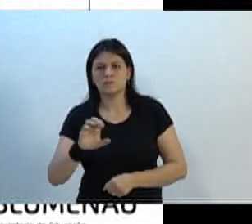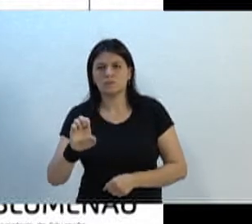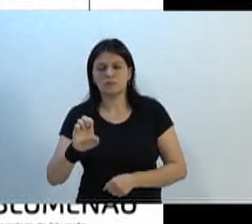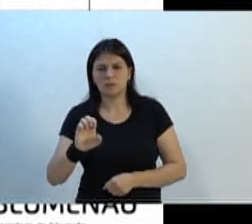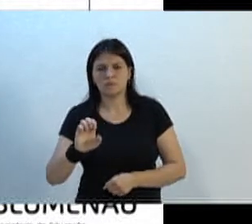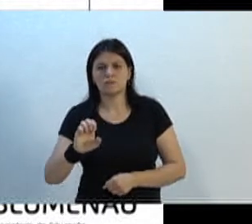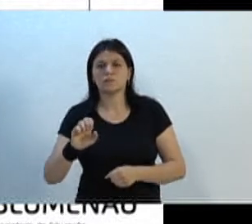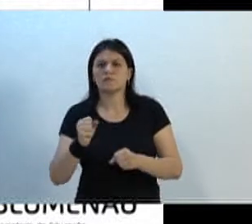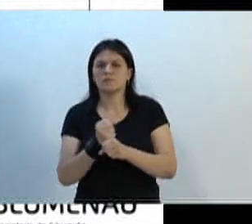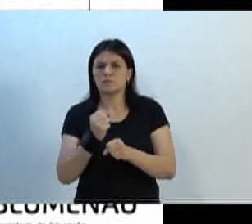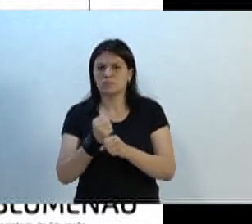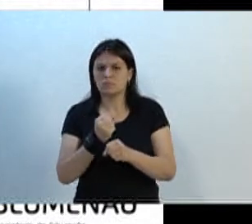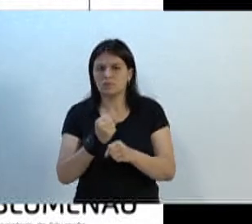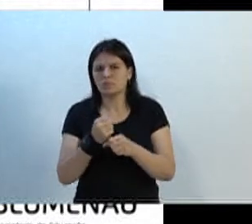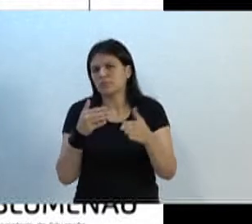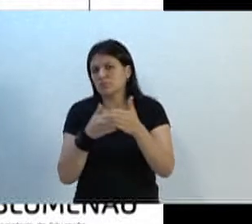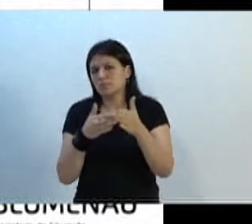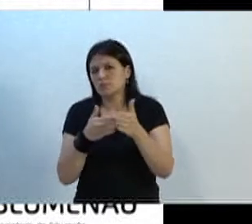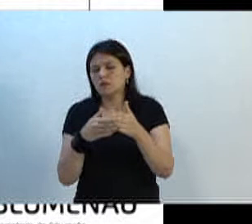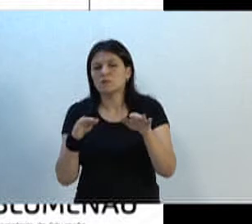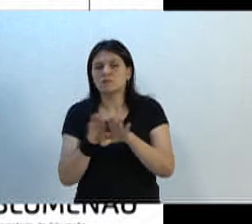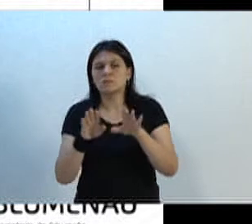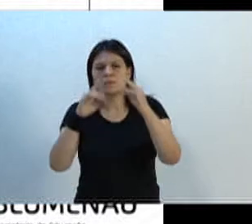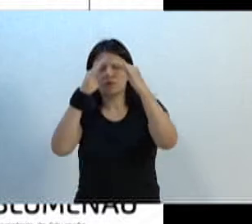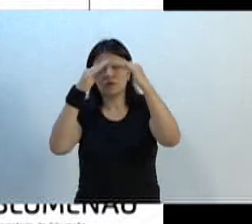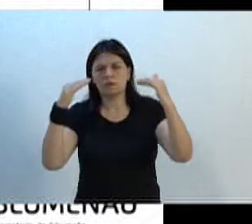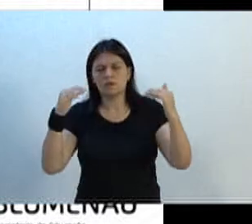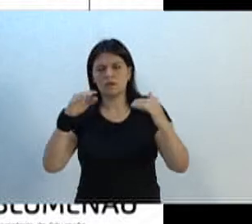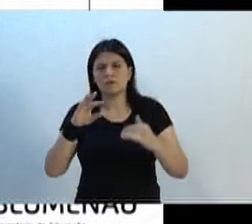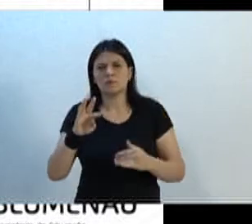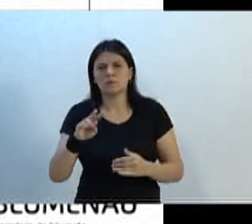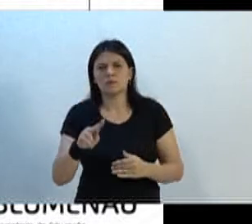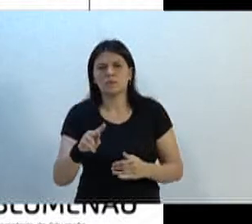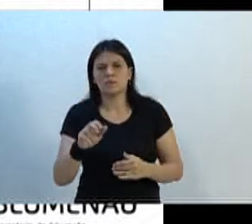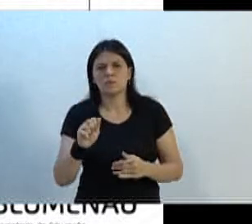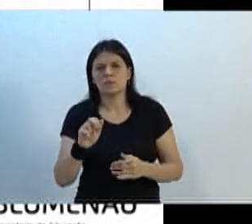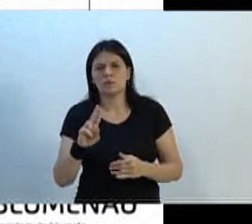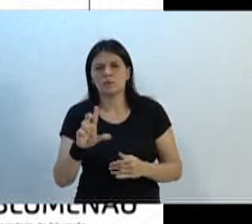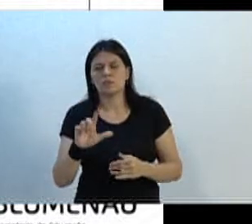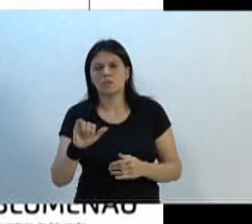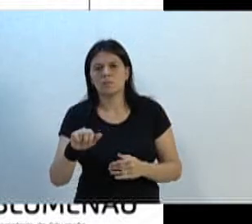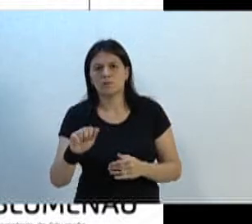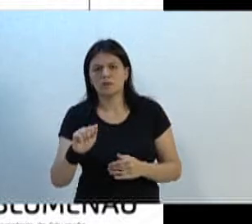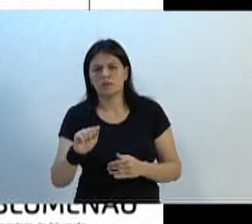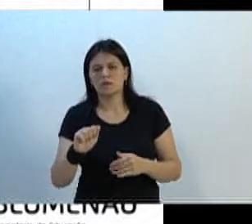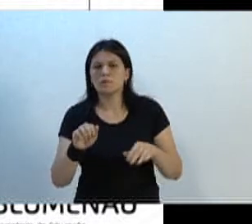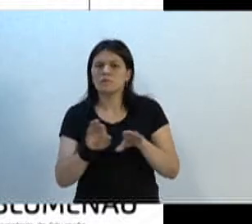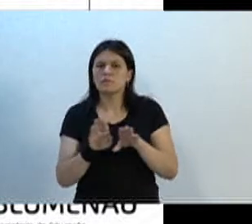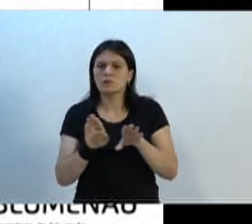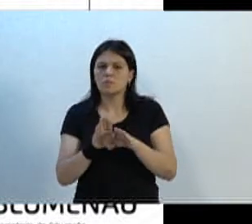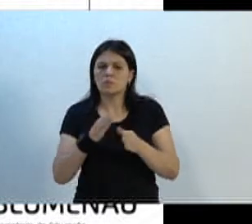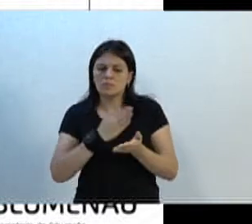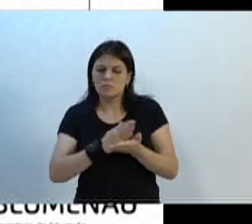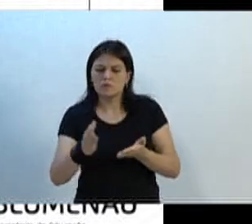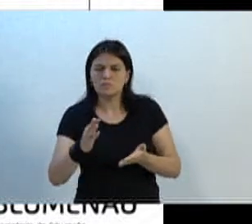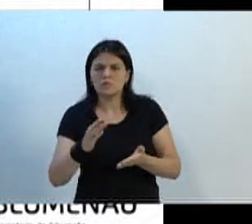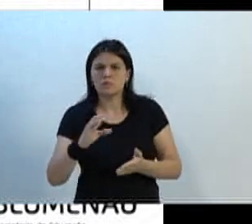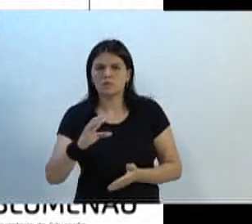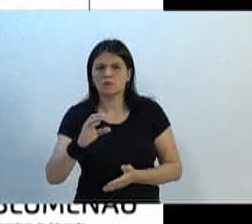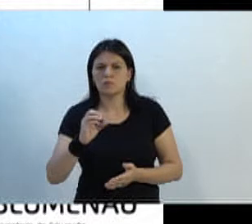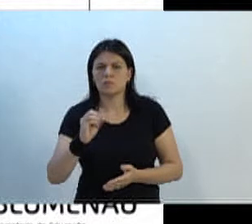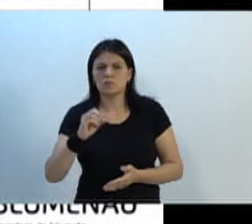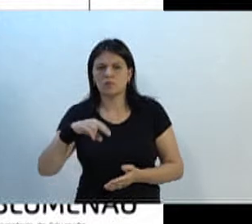fizemos o telhado da Paulina Wagner iniciamos conselheira o Mafra e depois foi concluído nesse ano então foram